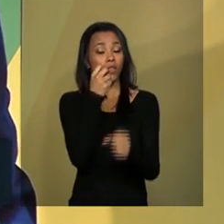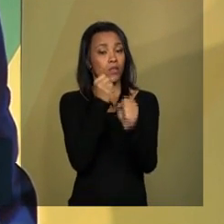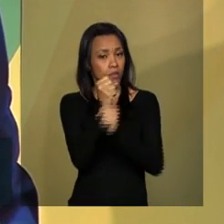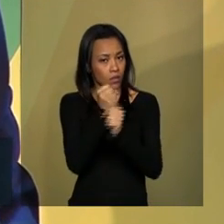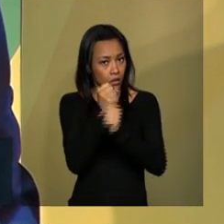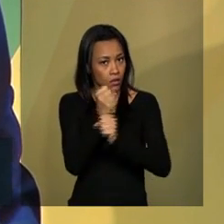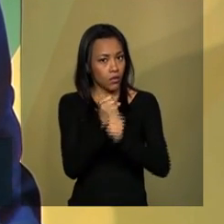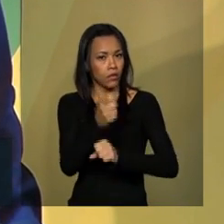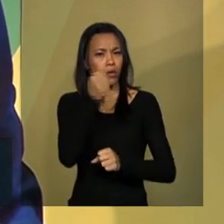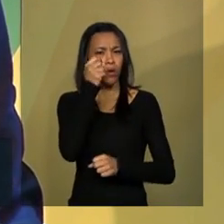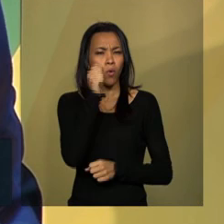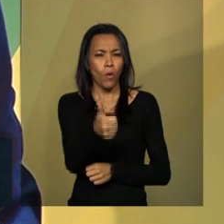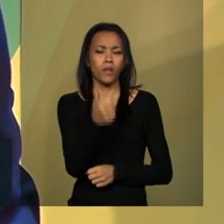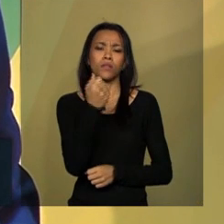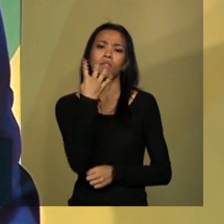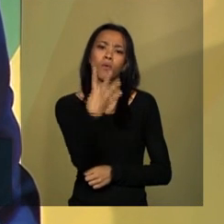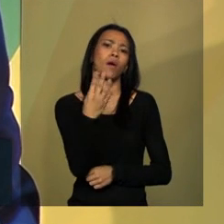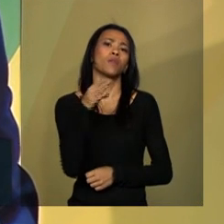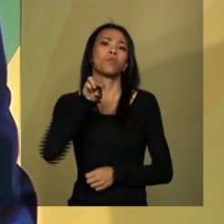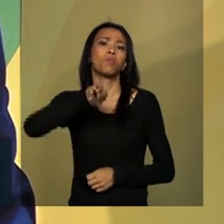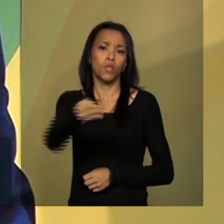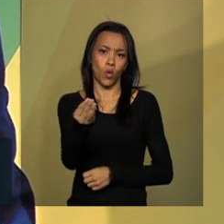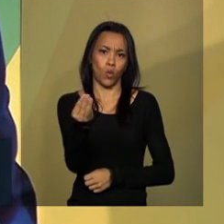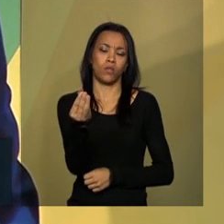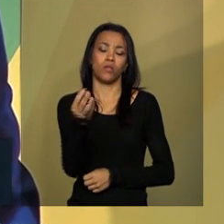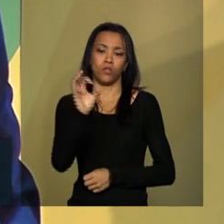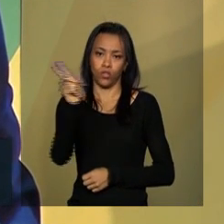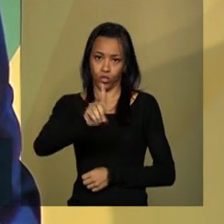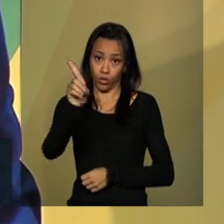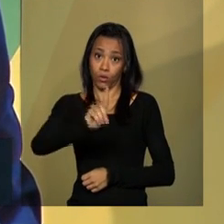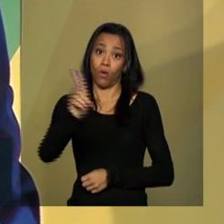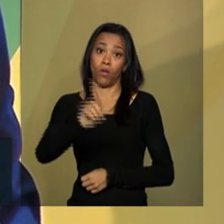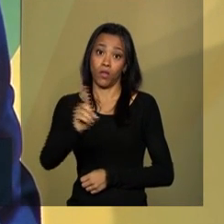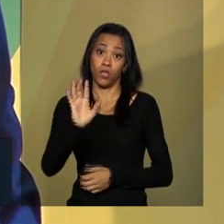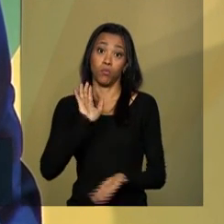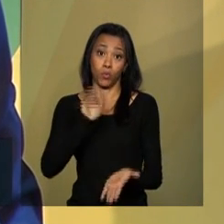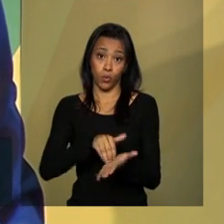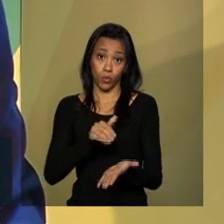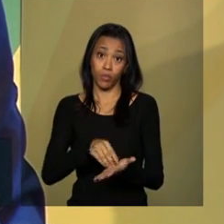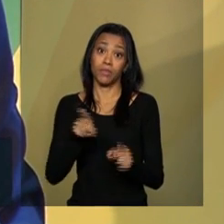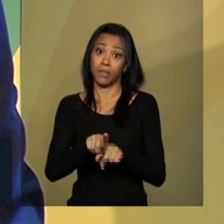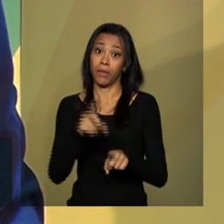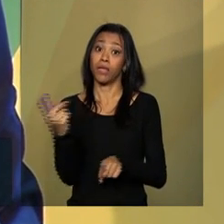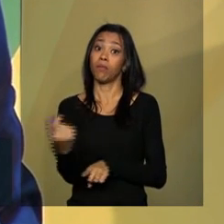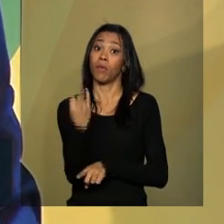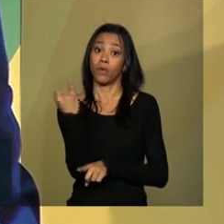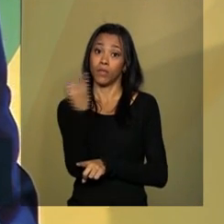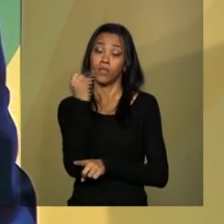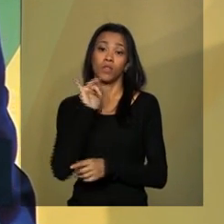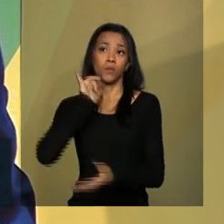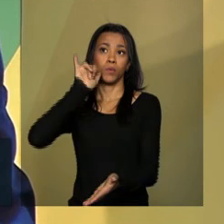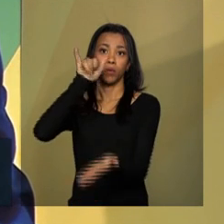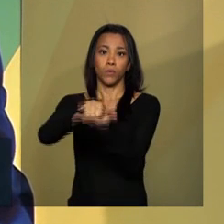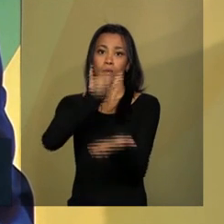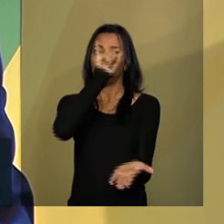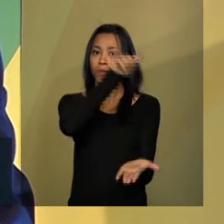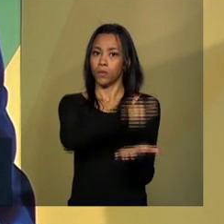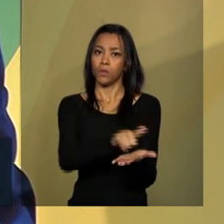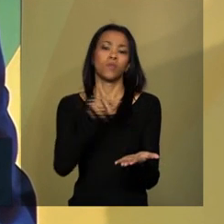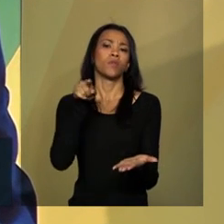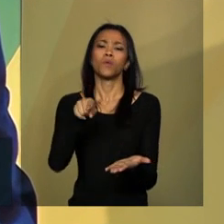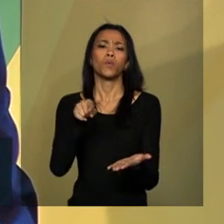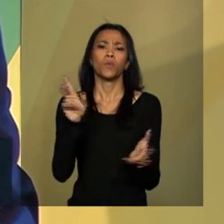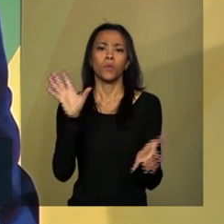quase 4 bilhões de dólares em portos brasileiros. E por último, mas também importante, os aeroportos. Concessões de